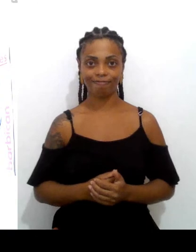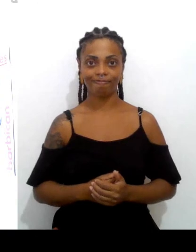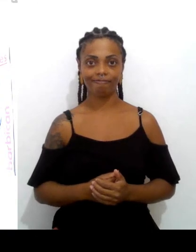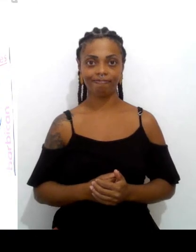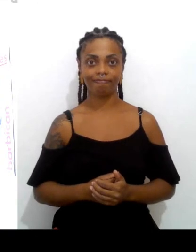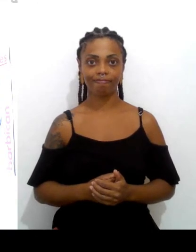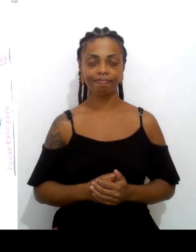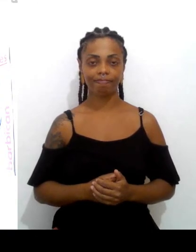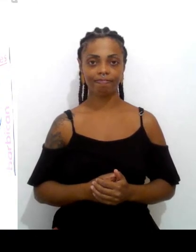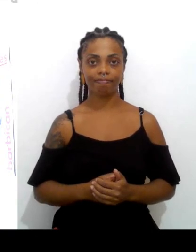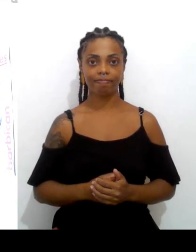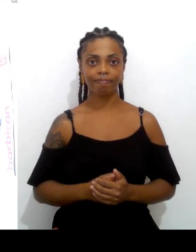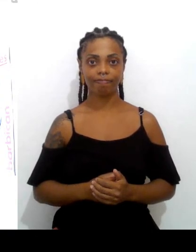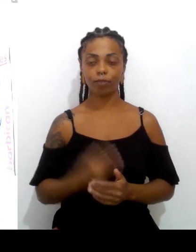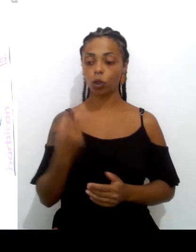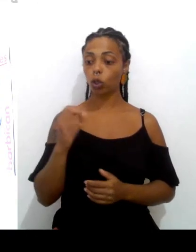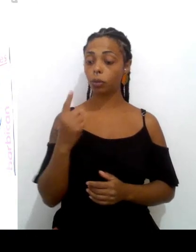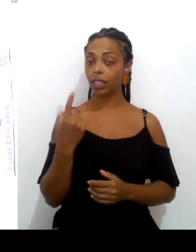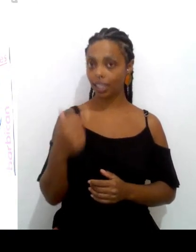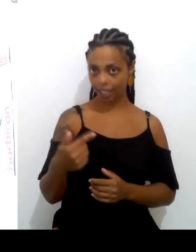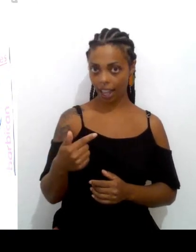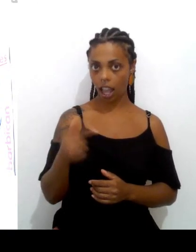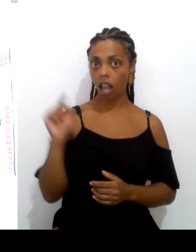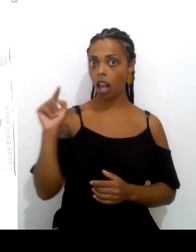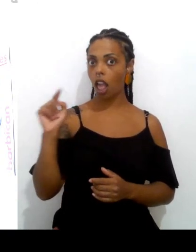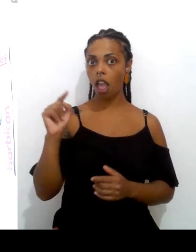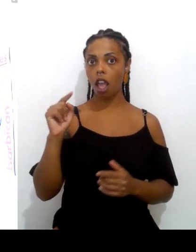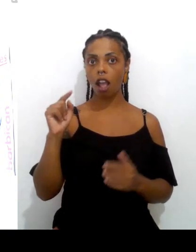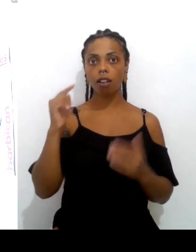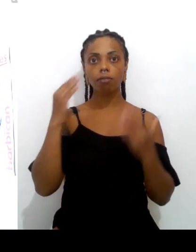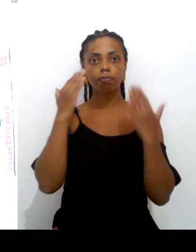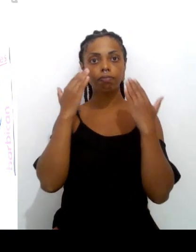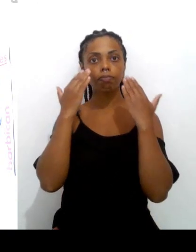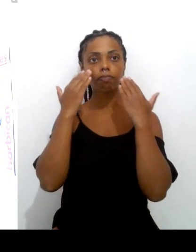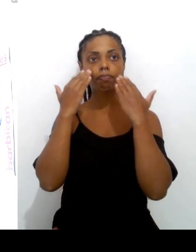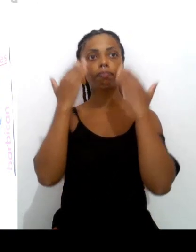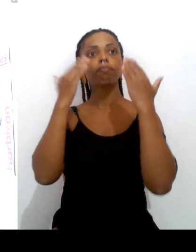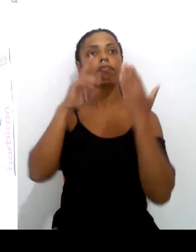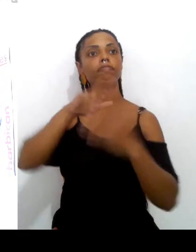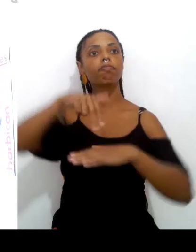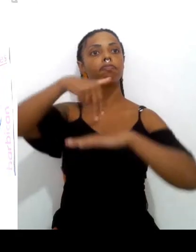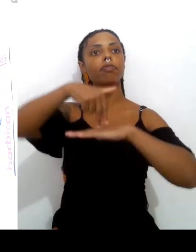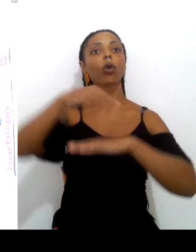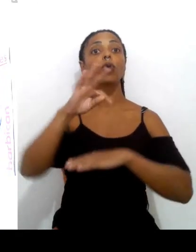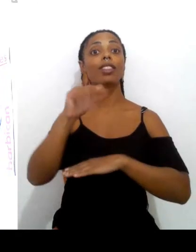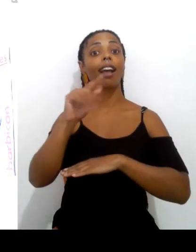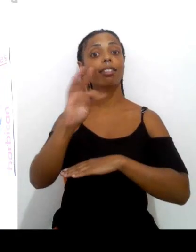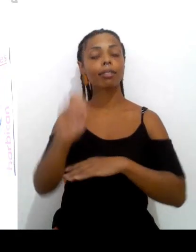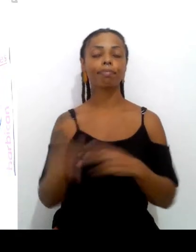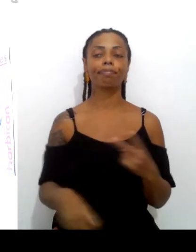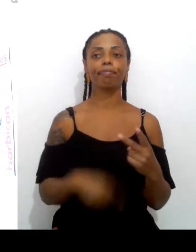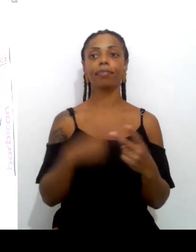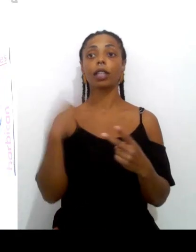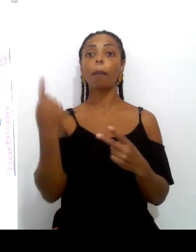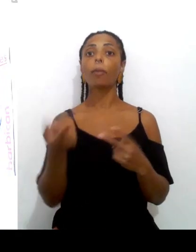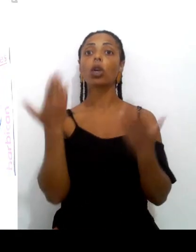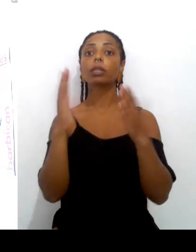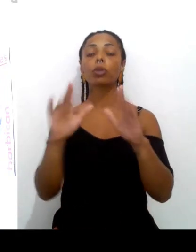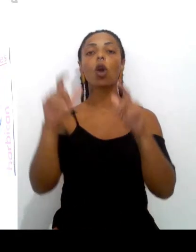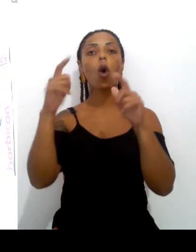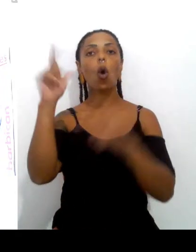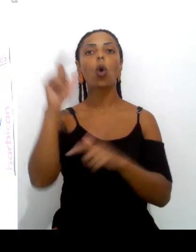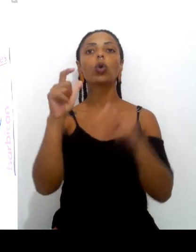em 2017 ele foi destaque no Tate Teve outra exposição em barman home no mesmo ano